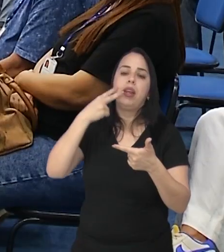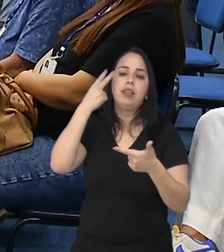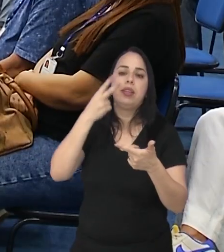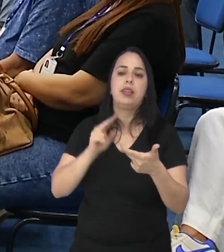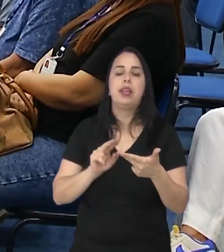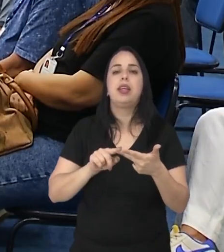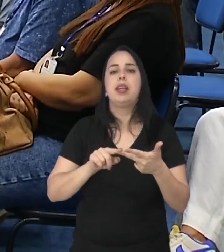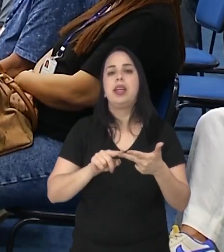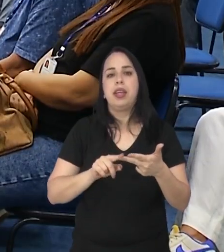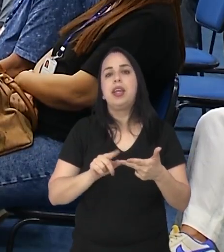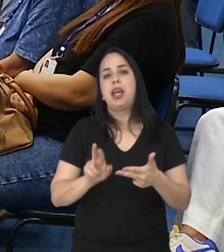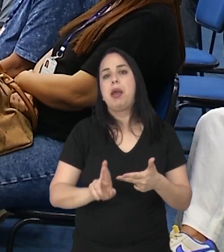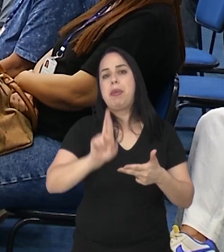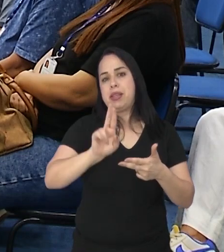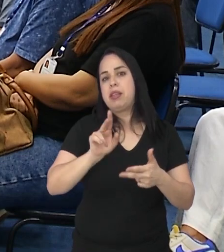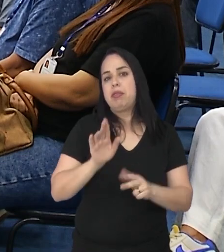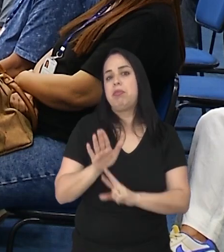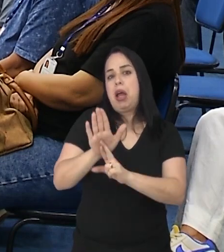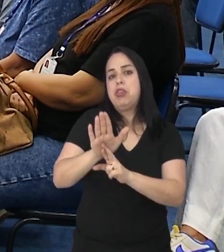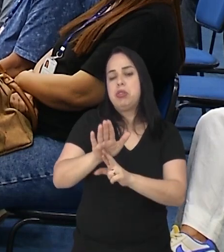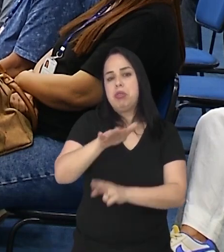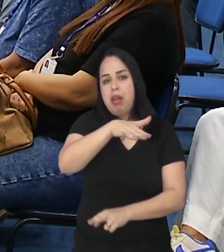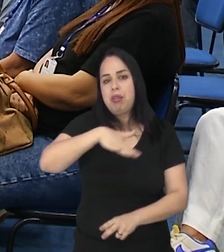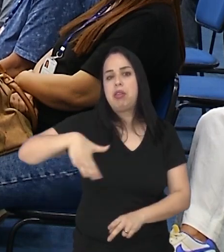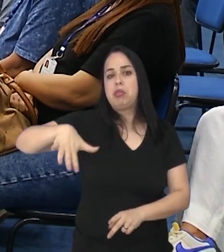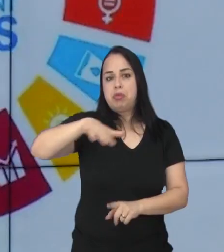e representantes da sociedade civil no